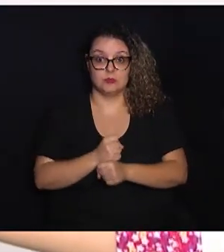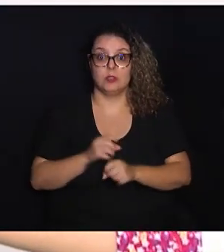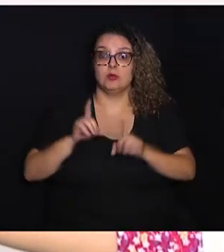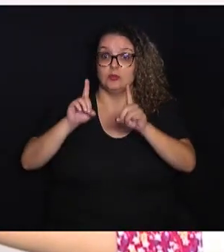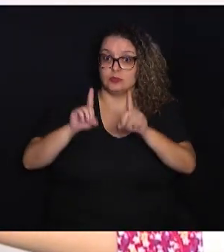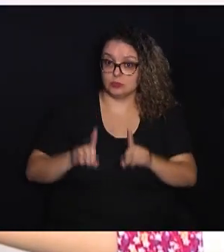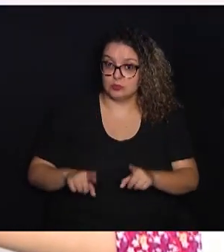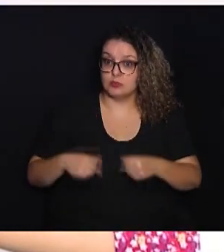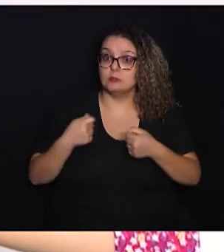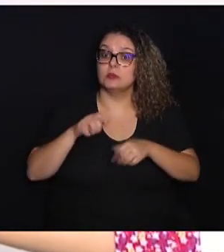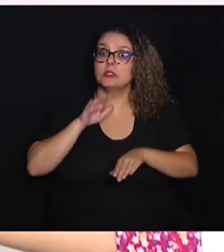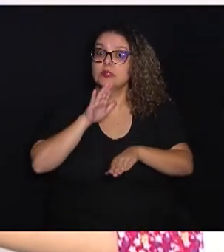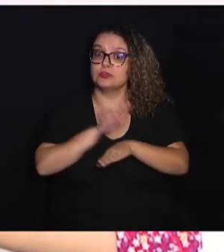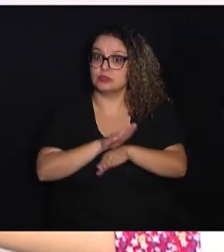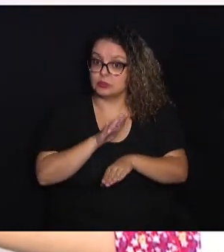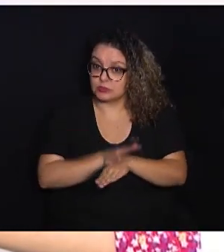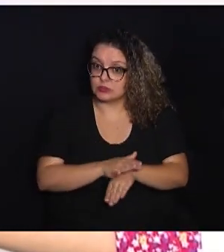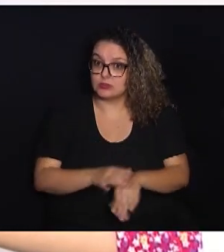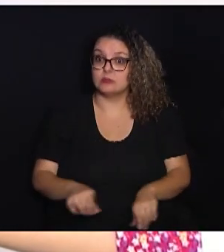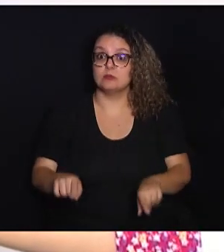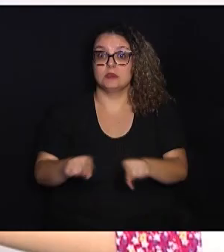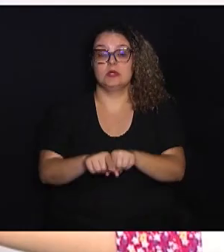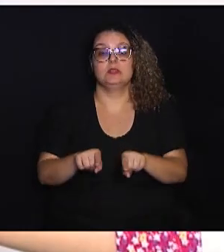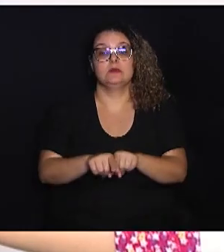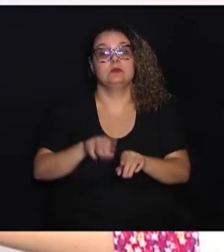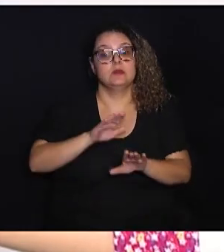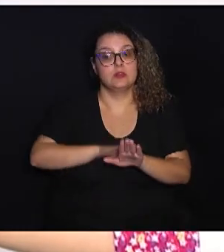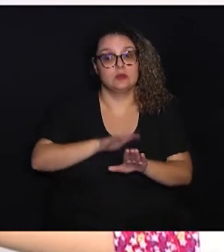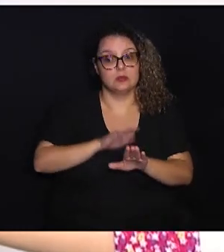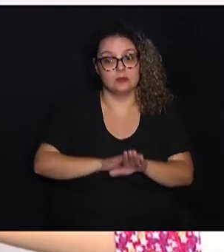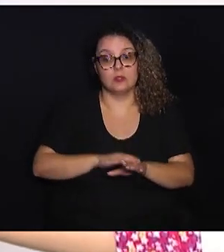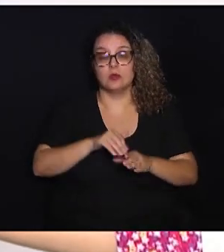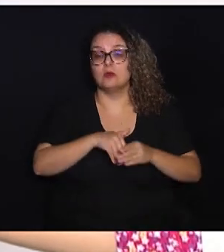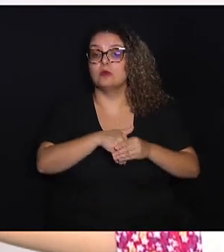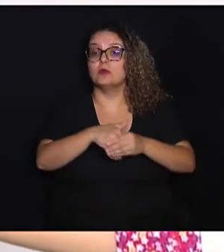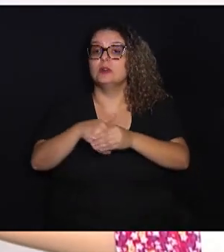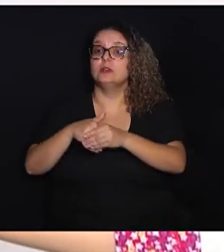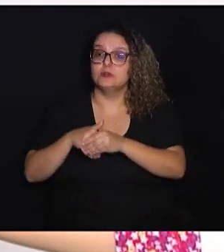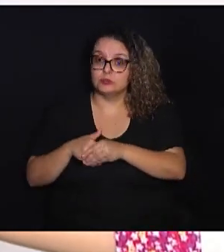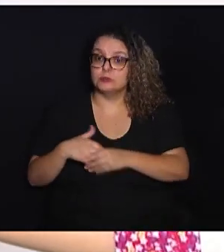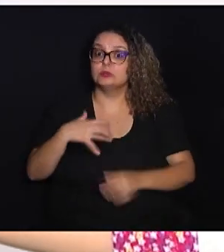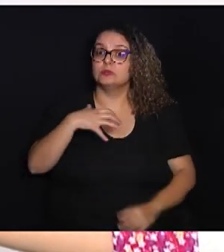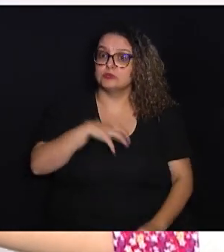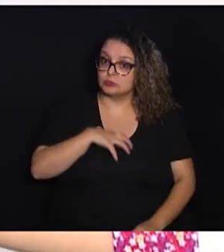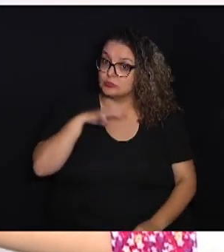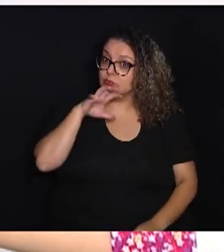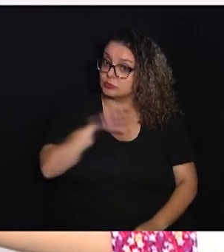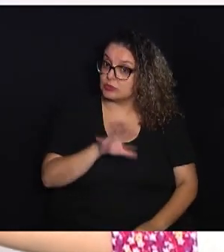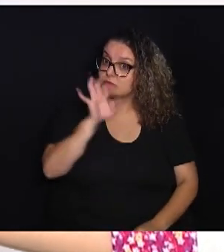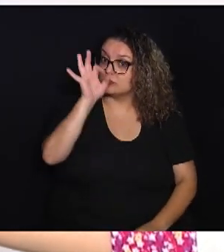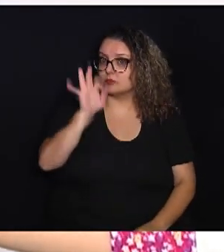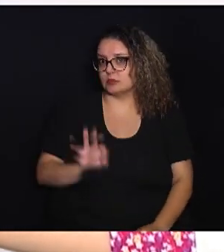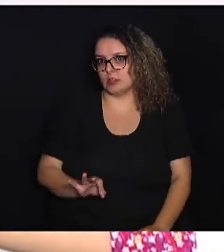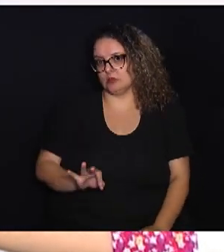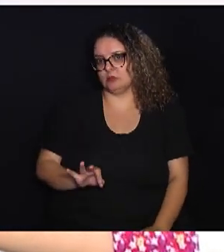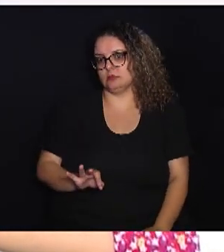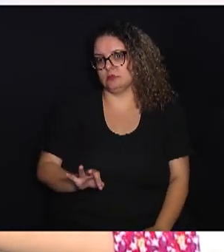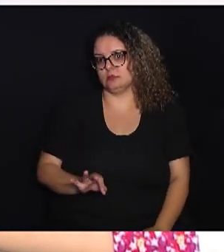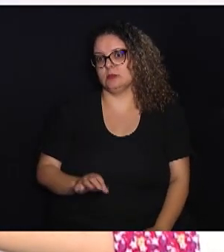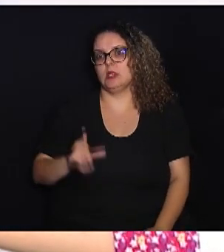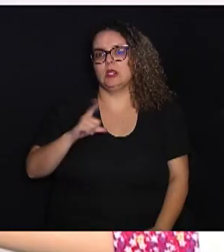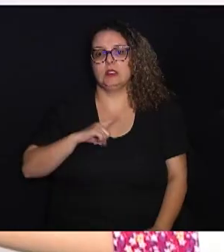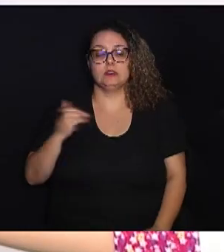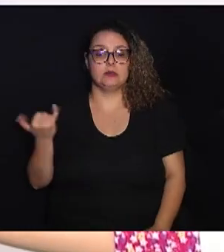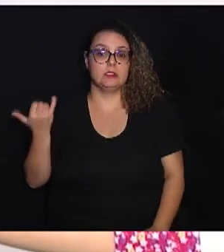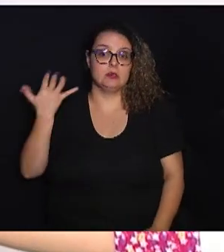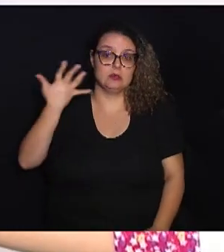precisa de ajuda, mas ele quer exercer o voto da forma correta, da forma que tem